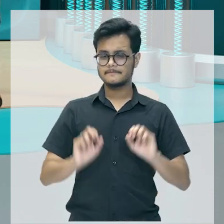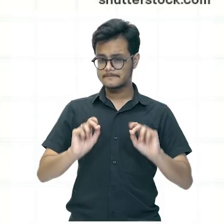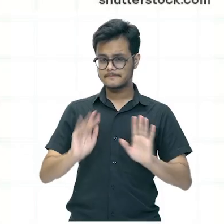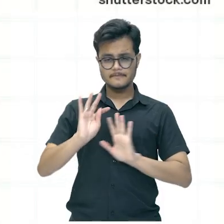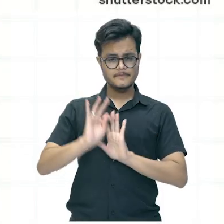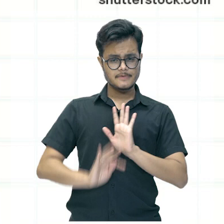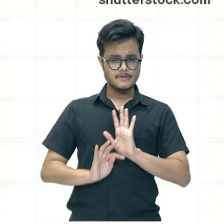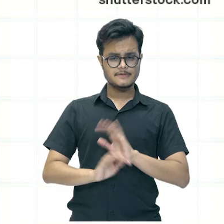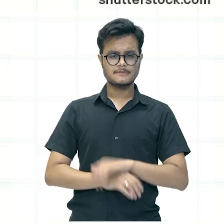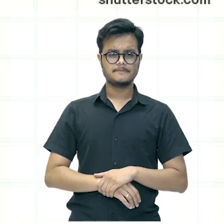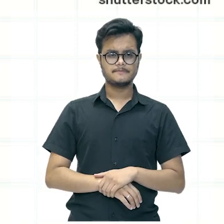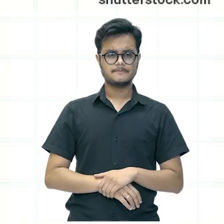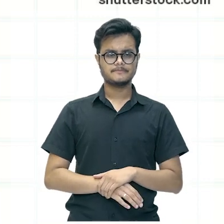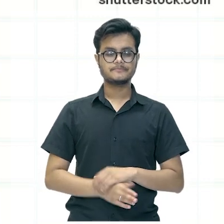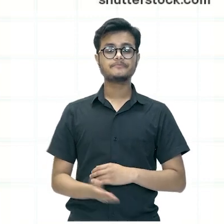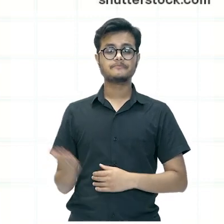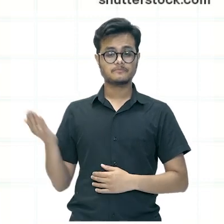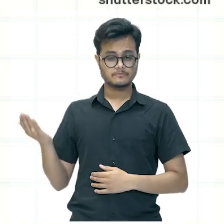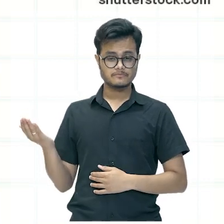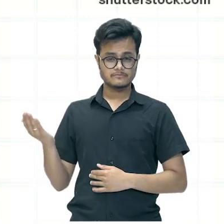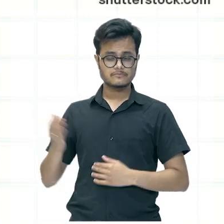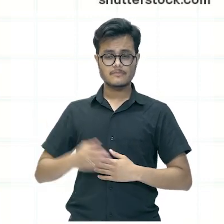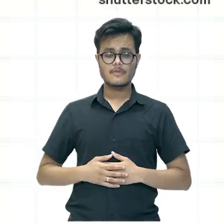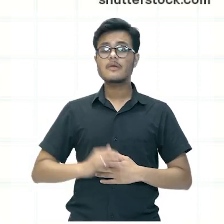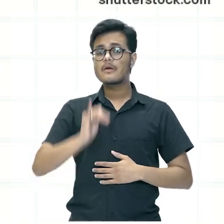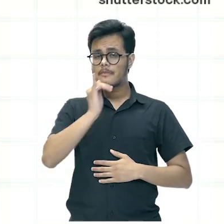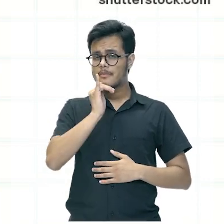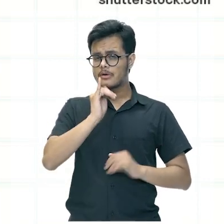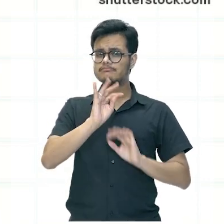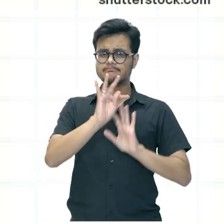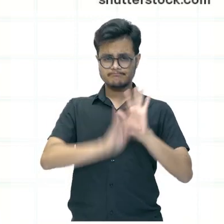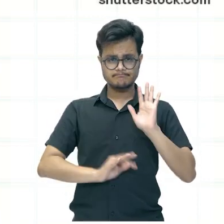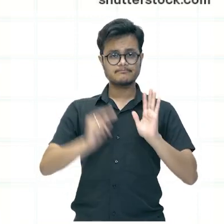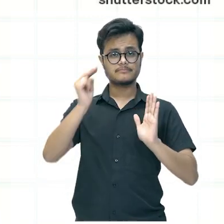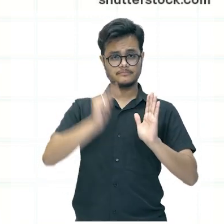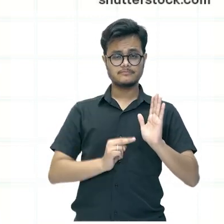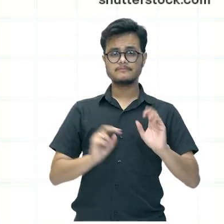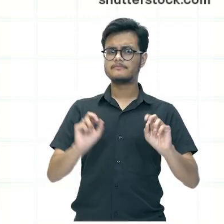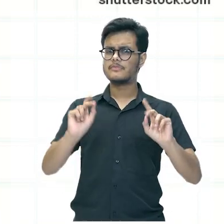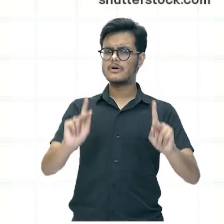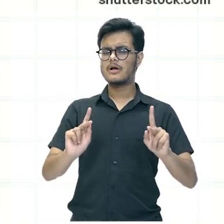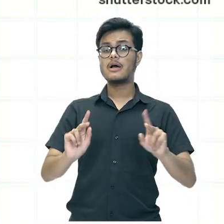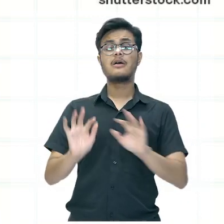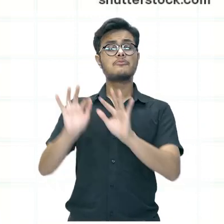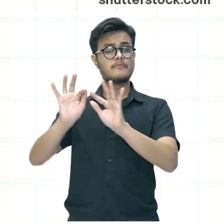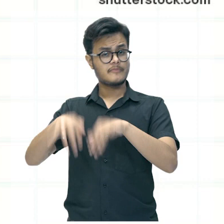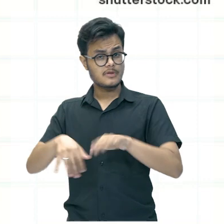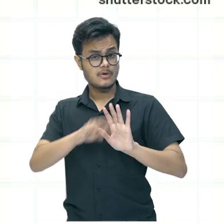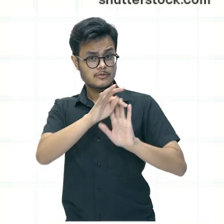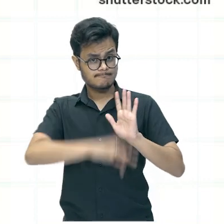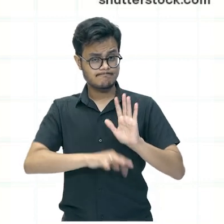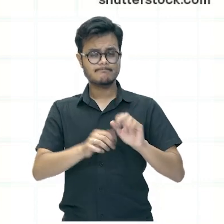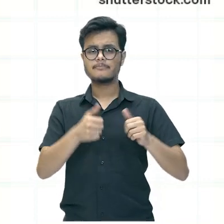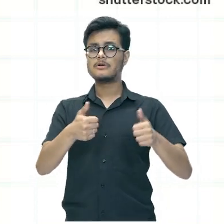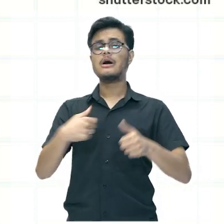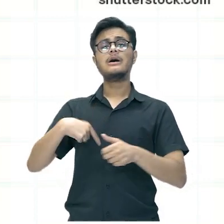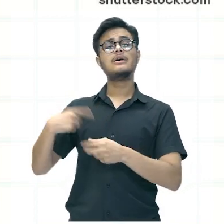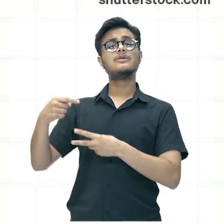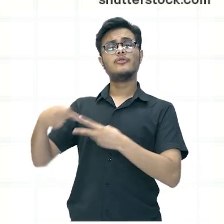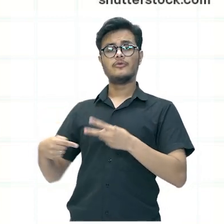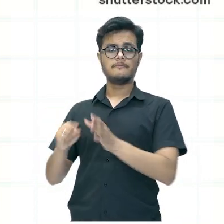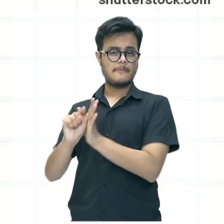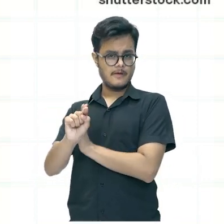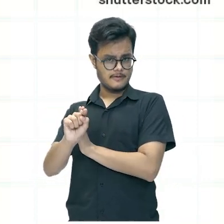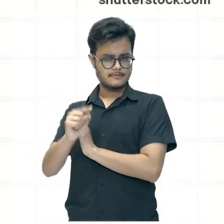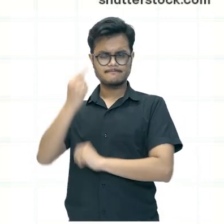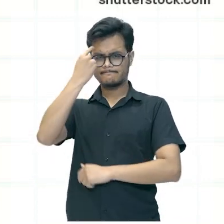ok? Então, olha só, eu vou fazer a leitura do texto e no final tem duas perguntas. E aí vocês já vão acompanhando e já